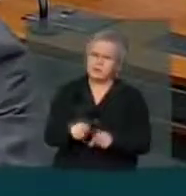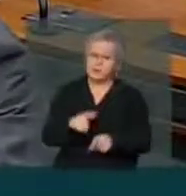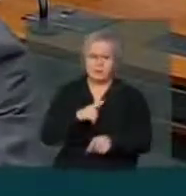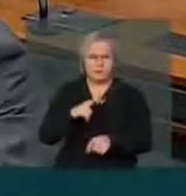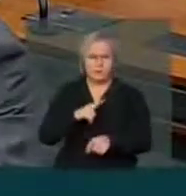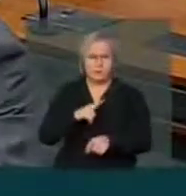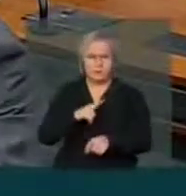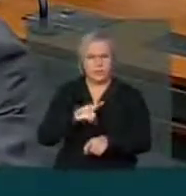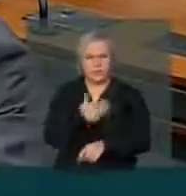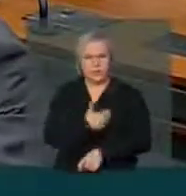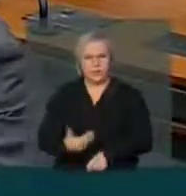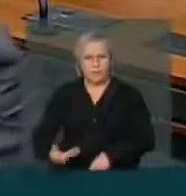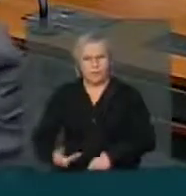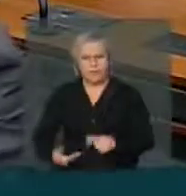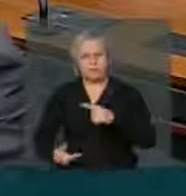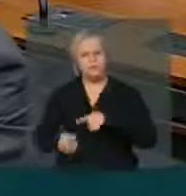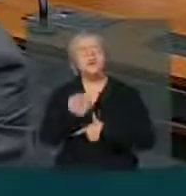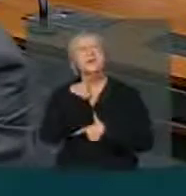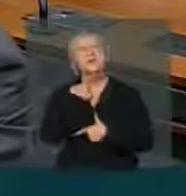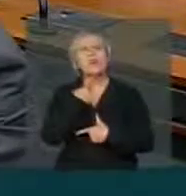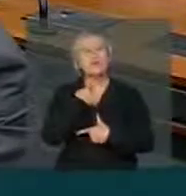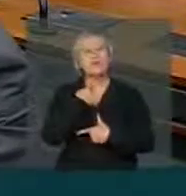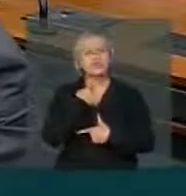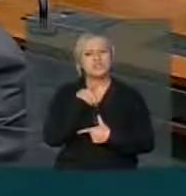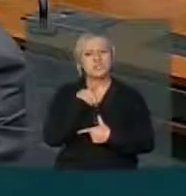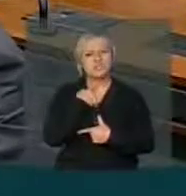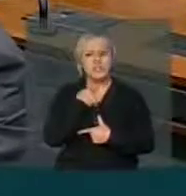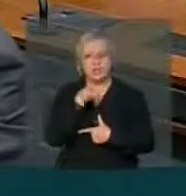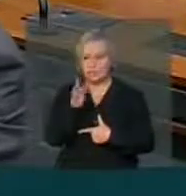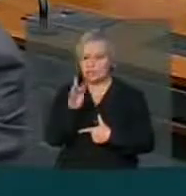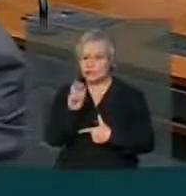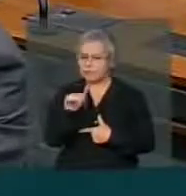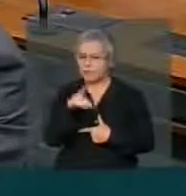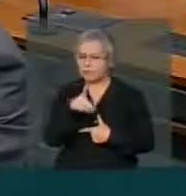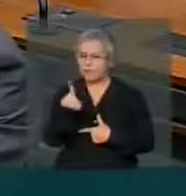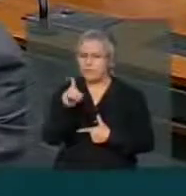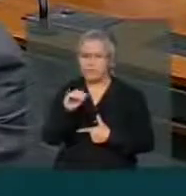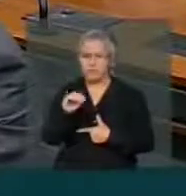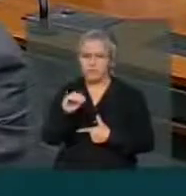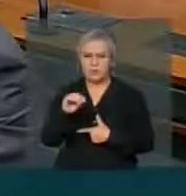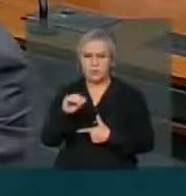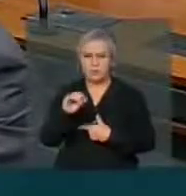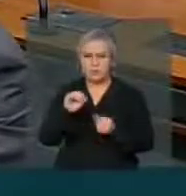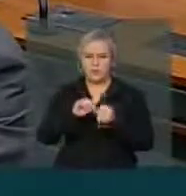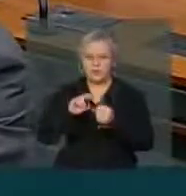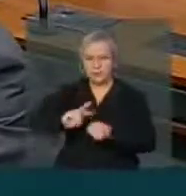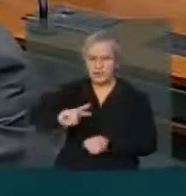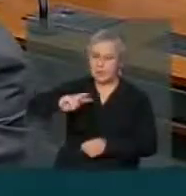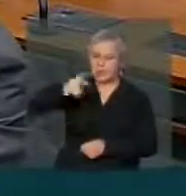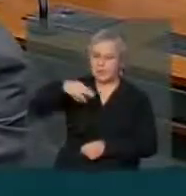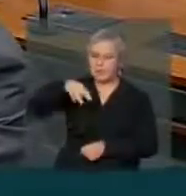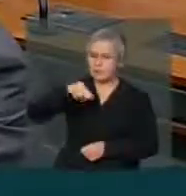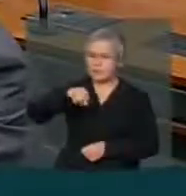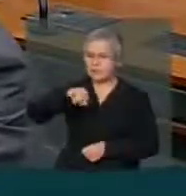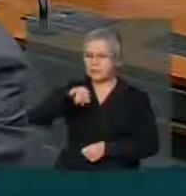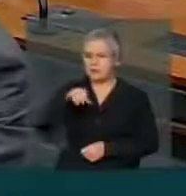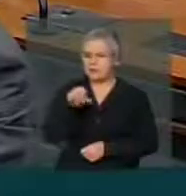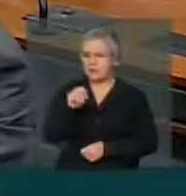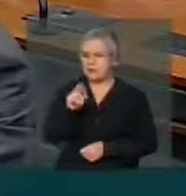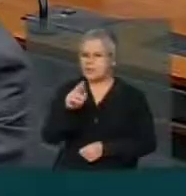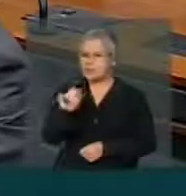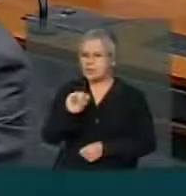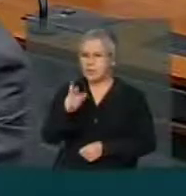fundos? E a gente sabe que esses fundos já chegam a bilhões e que não são aplicados na sua